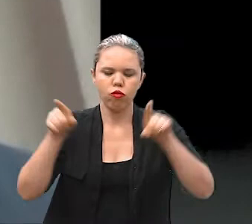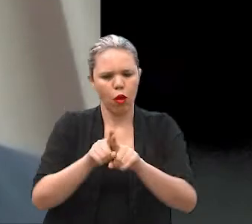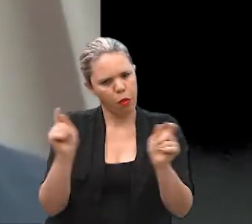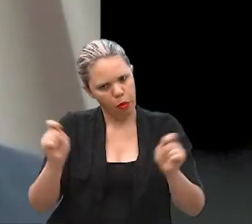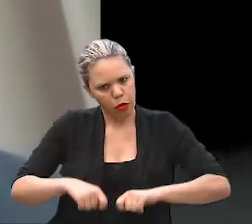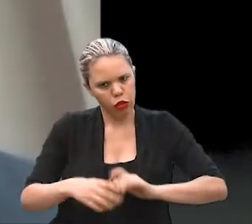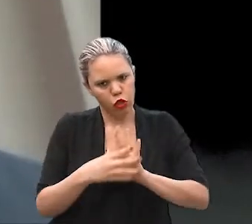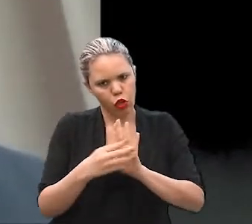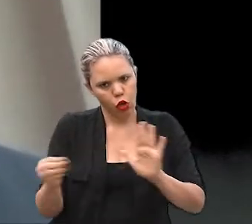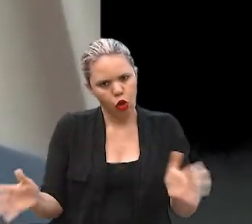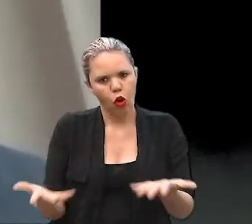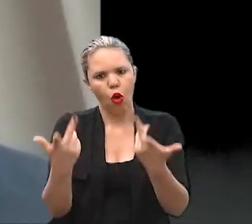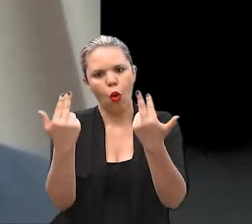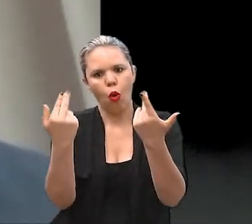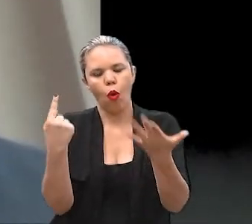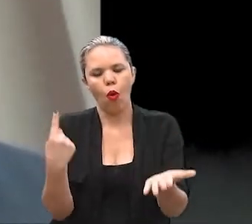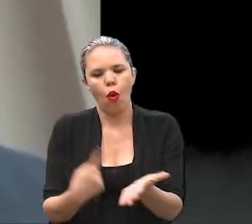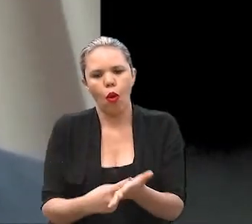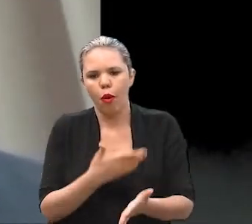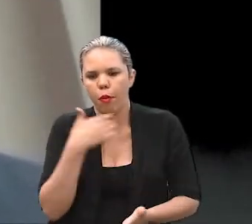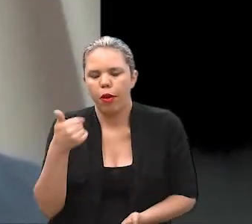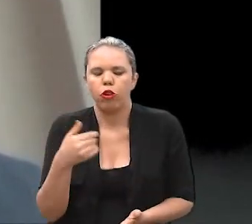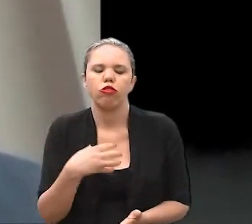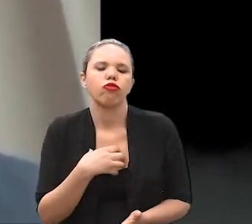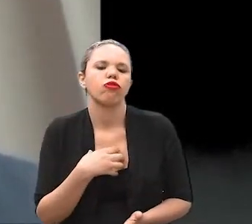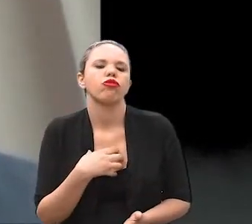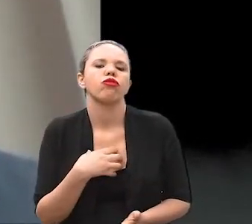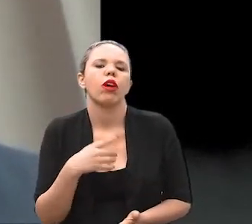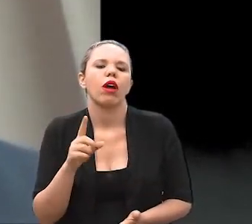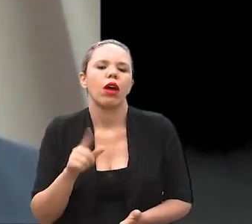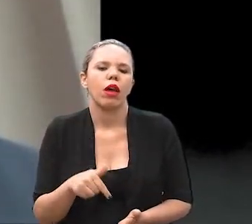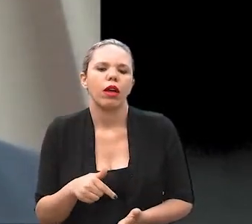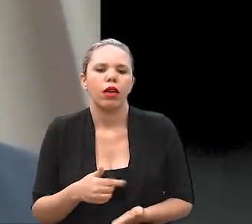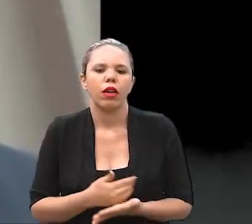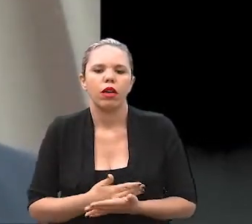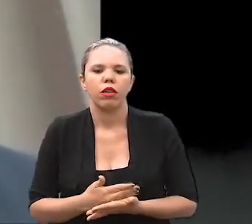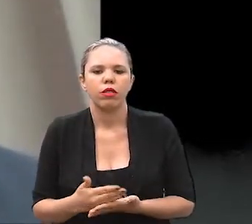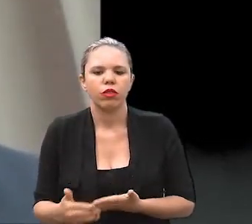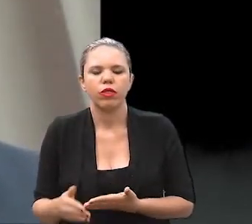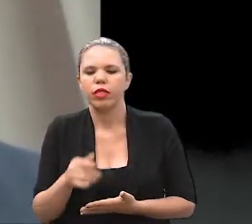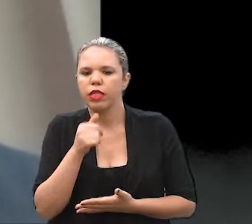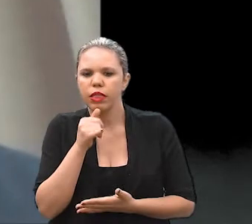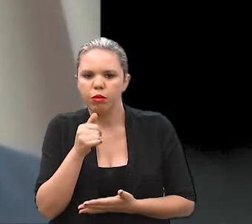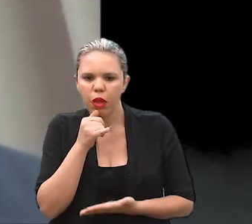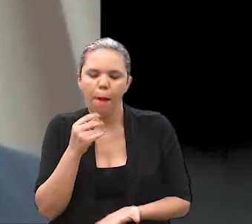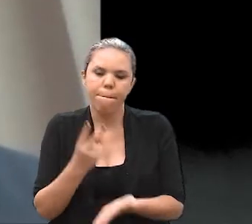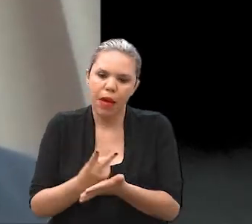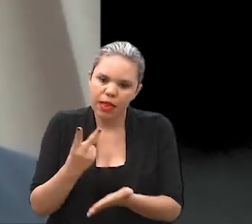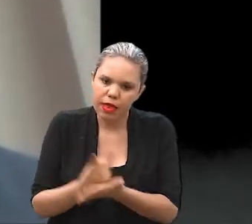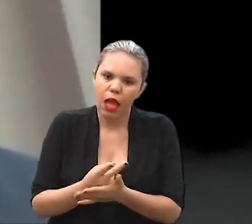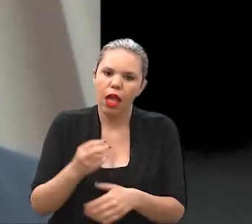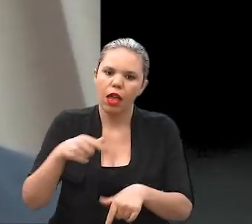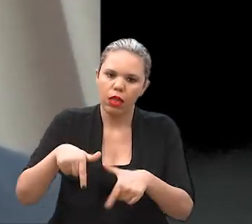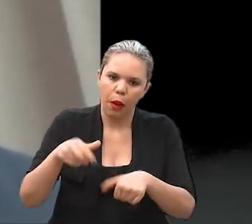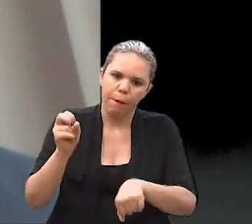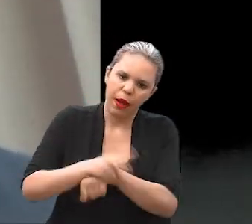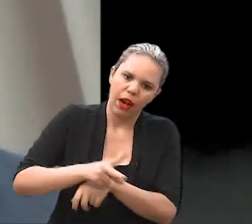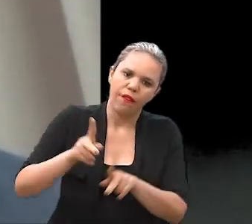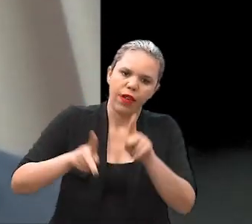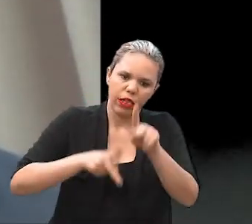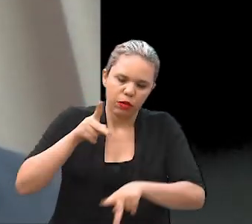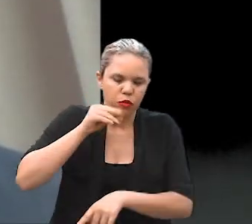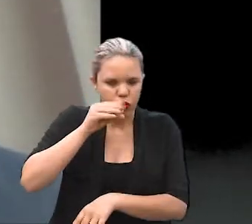também contribuir. A melhor forma de contribuição vai desde a manutenção do emprego das pessoas, dos